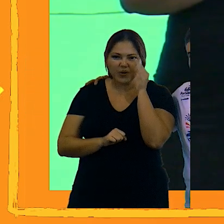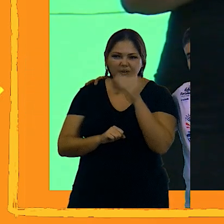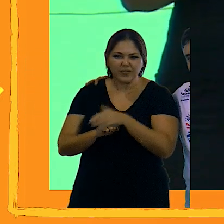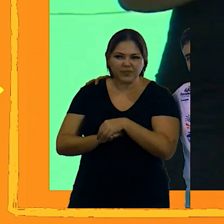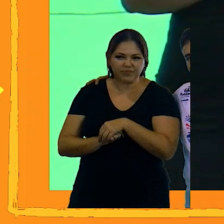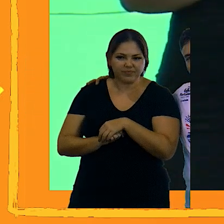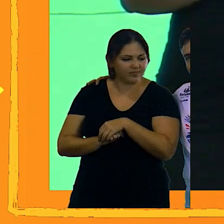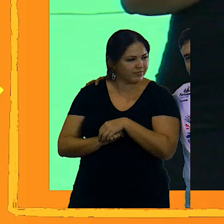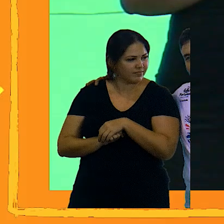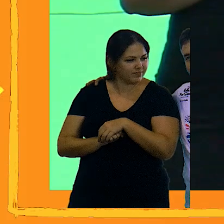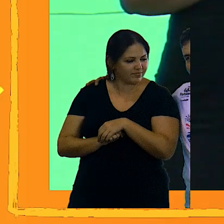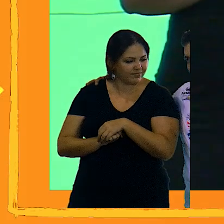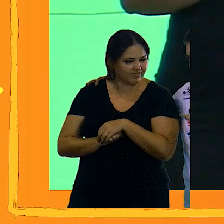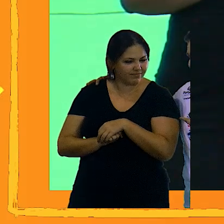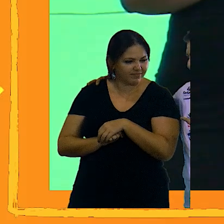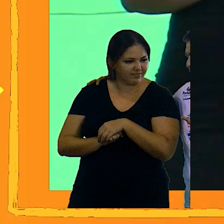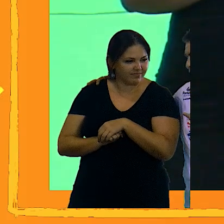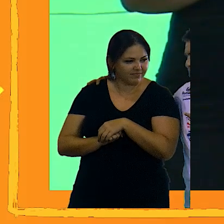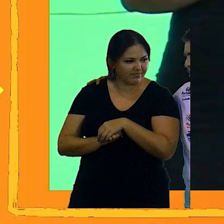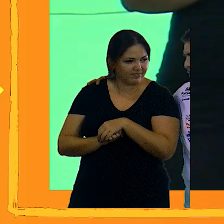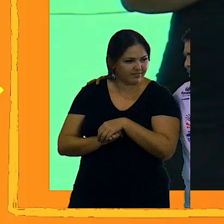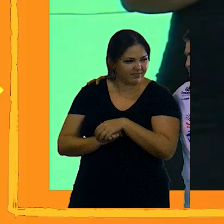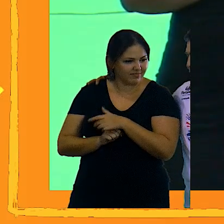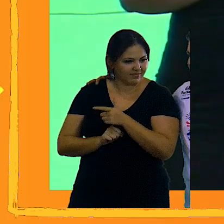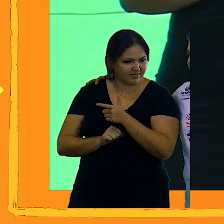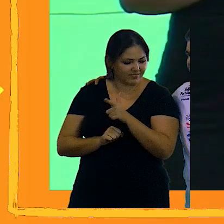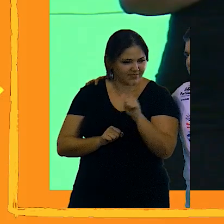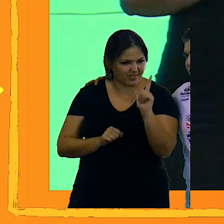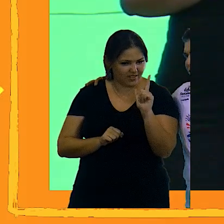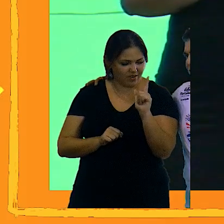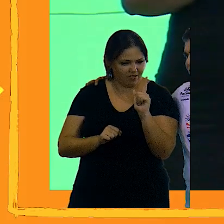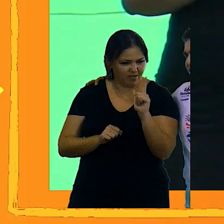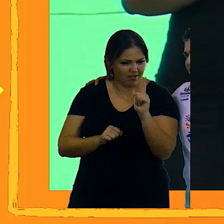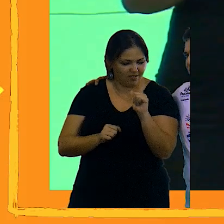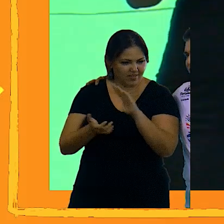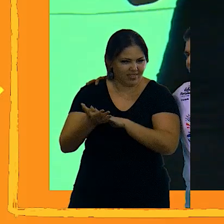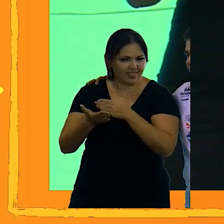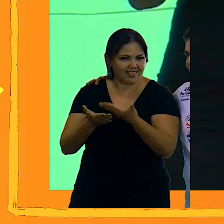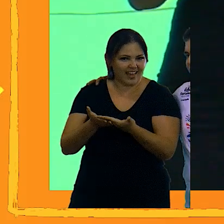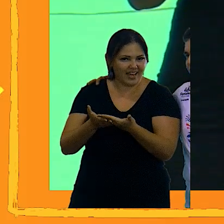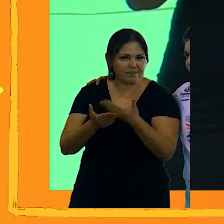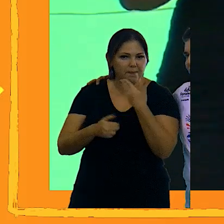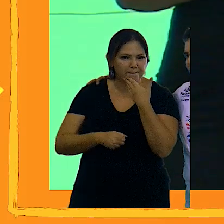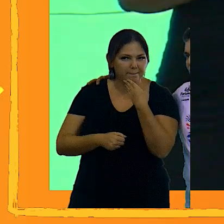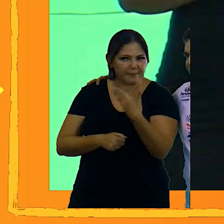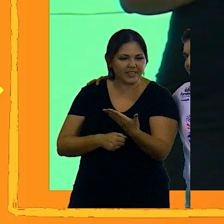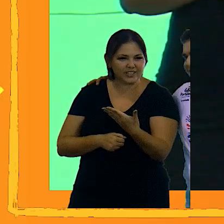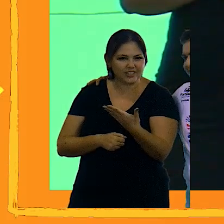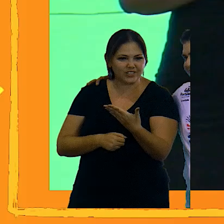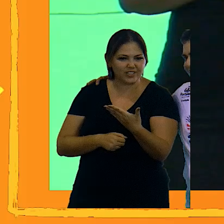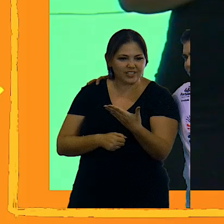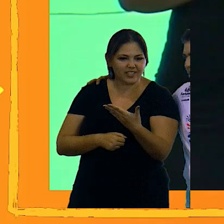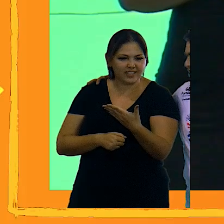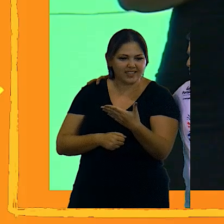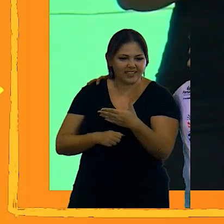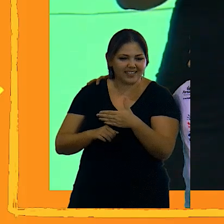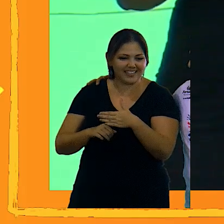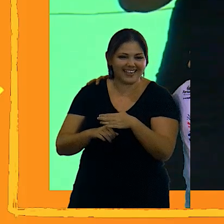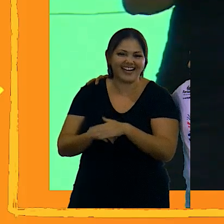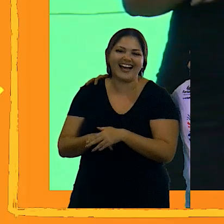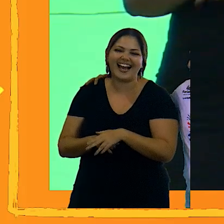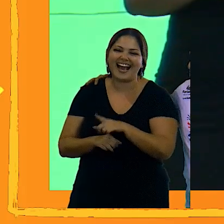outros os outros intérpretes da academia Enem eu sempre pedia para eles imitar quando eu falava Pequena Sereia como é